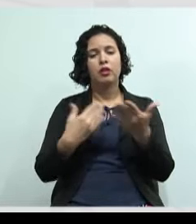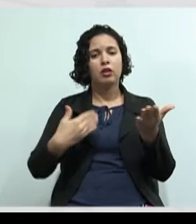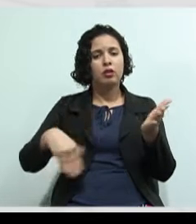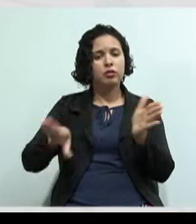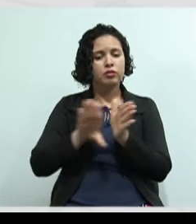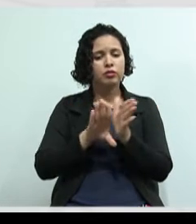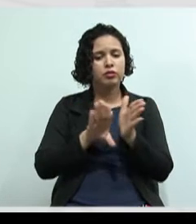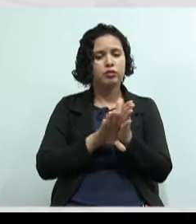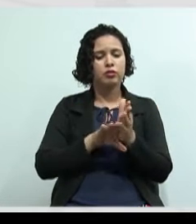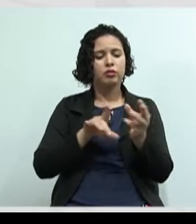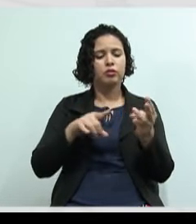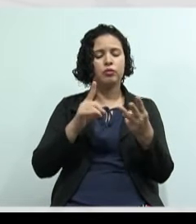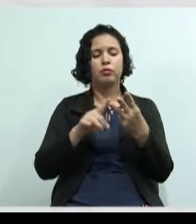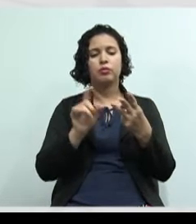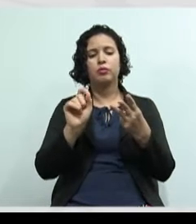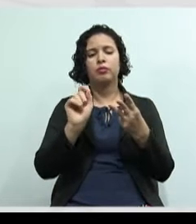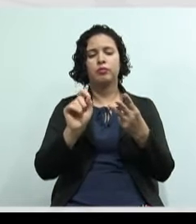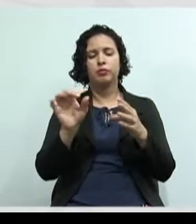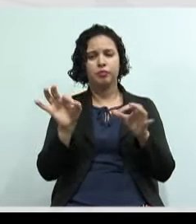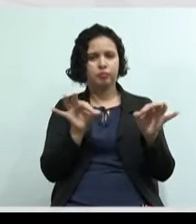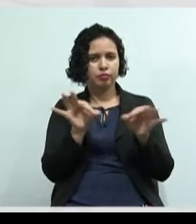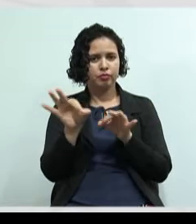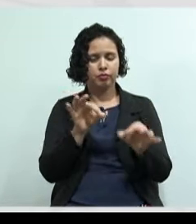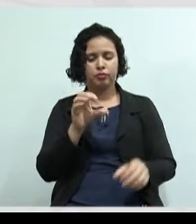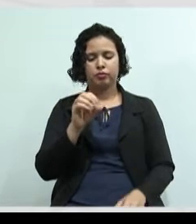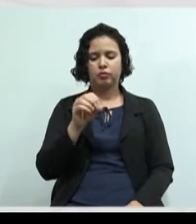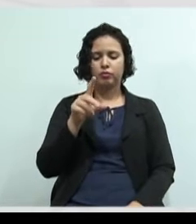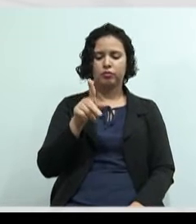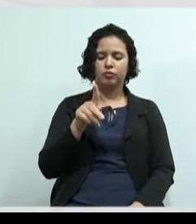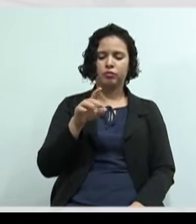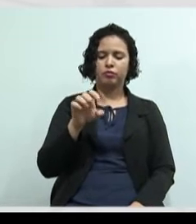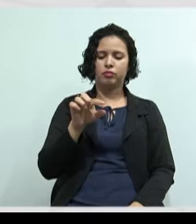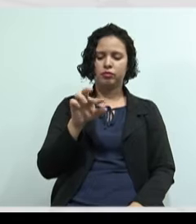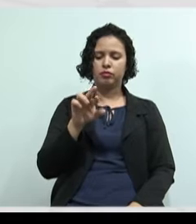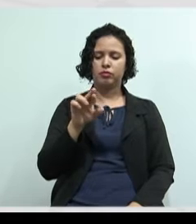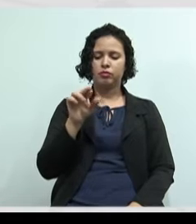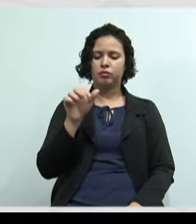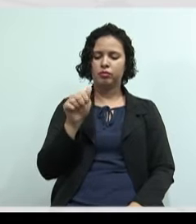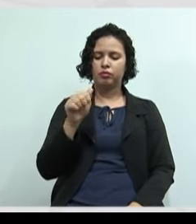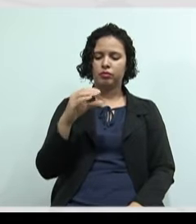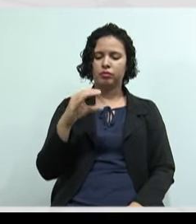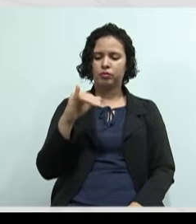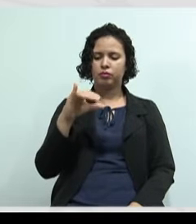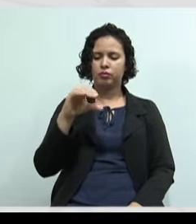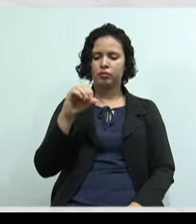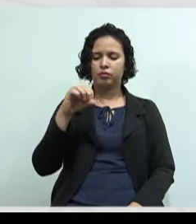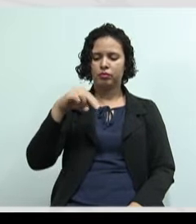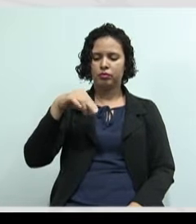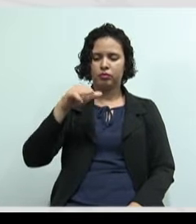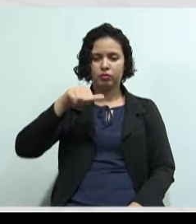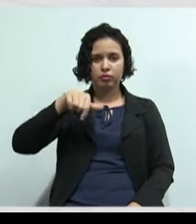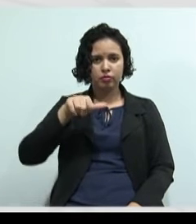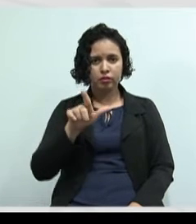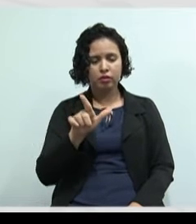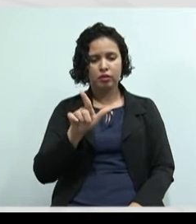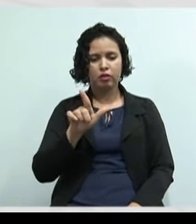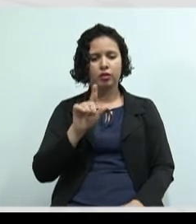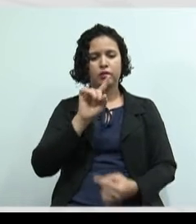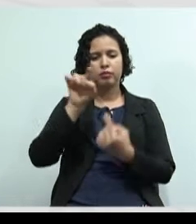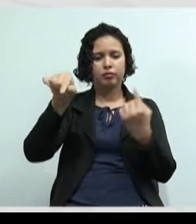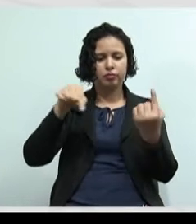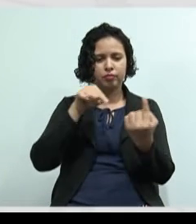no nosso último, que é o planejamento operacional. Ele tem como finalidade estabelecer os procedimentos e as atividades